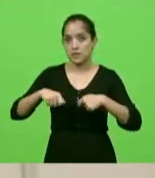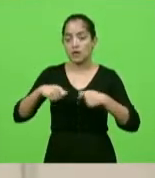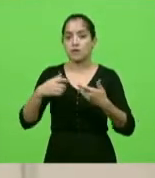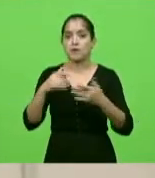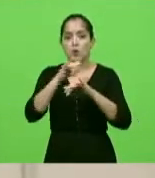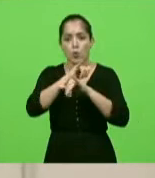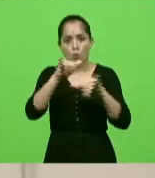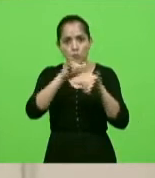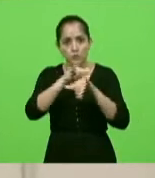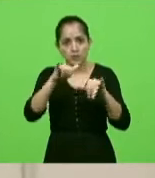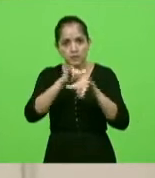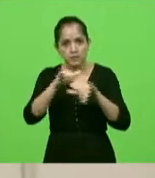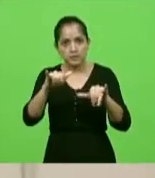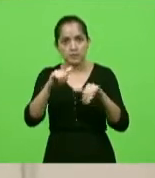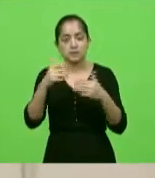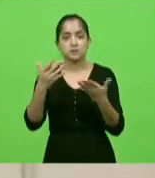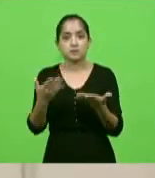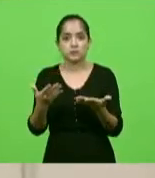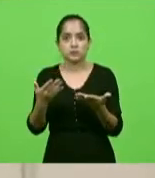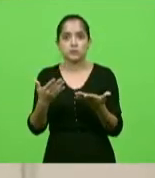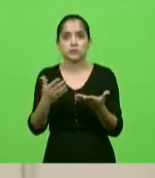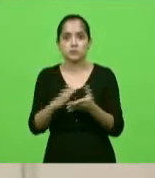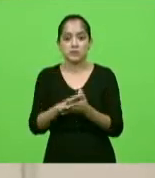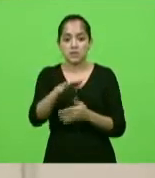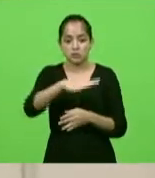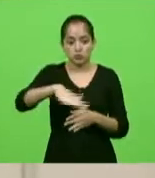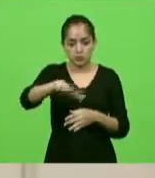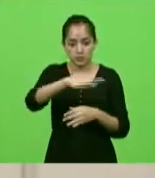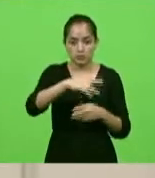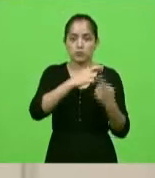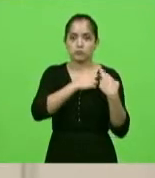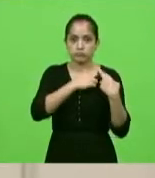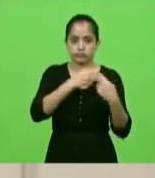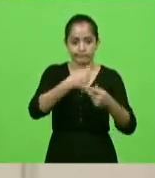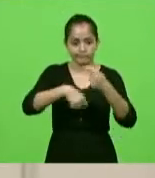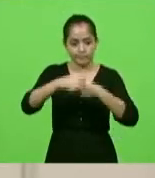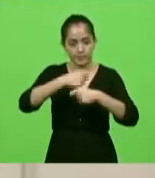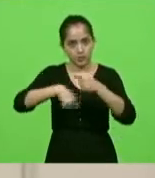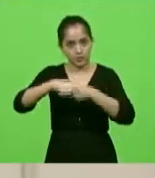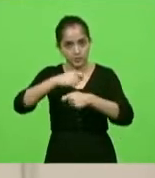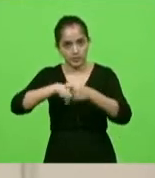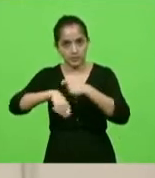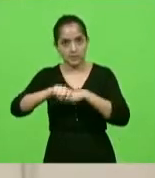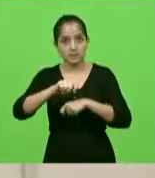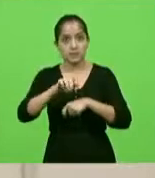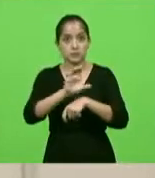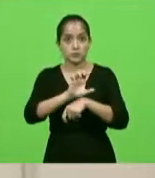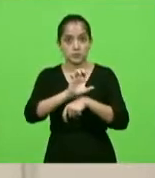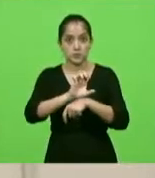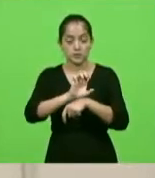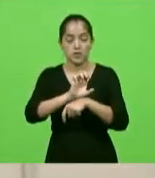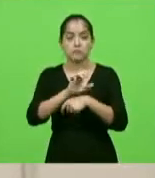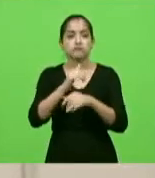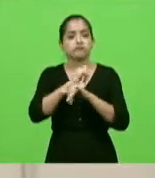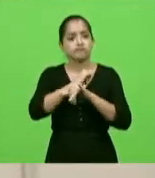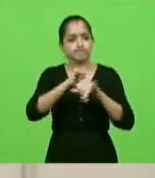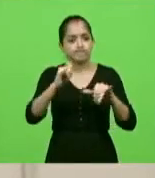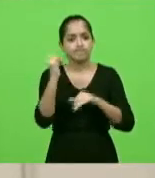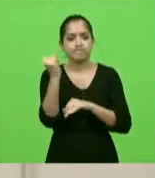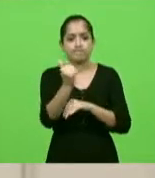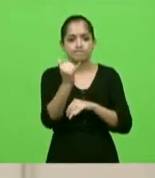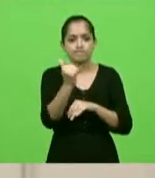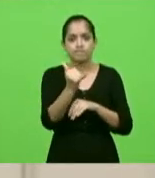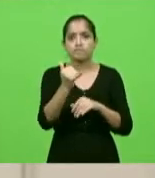comunicando, evidentemente, através dos setores competentes da administração estadual, comunicando